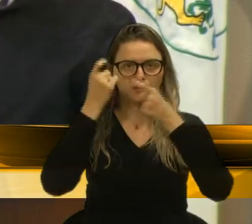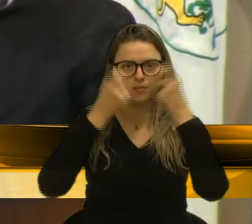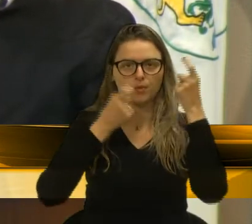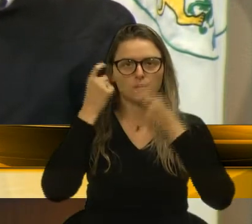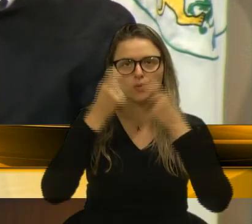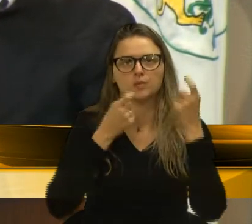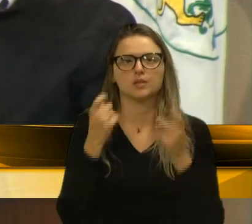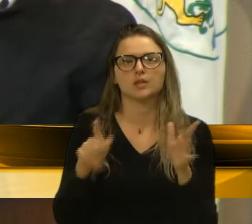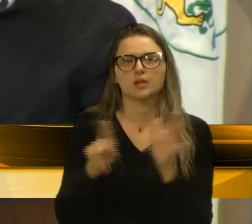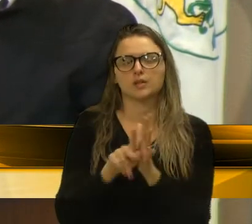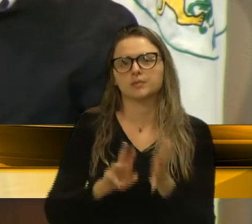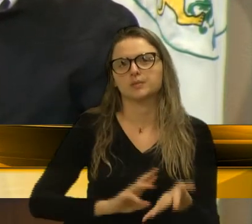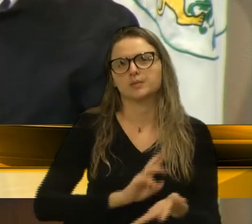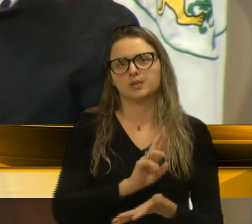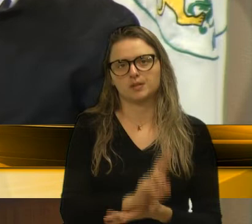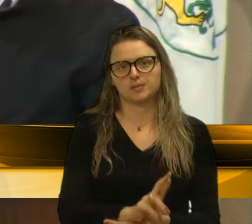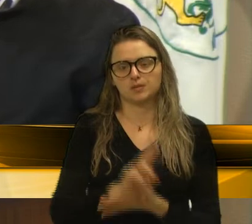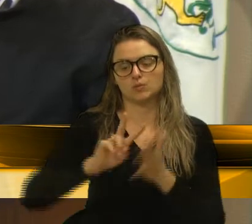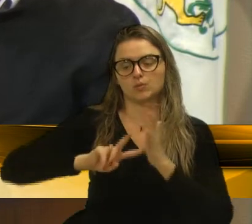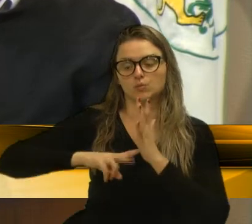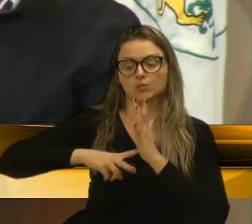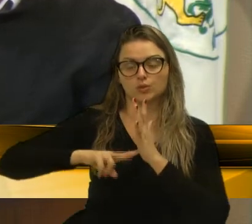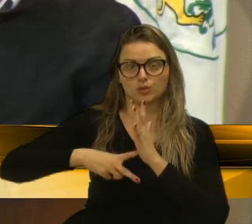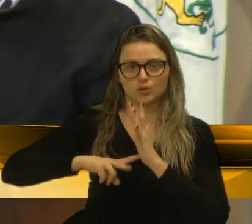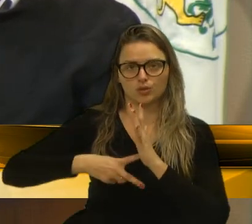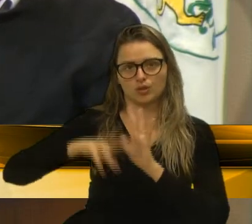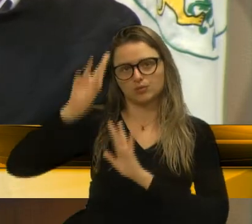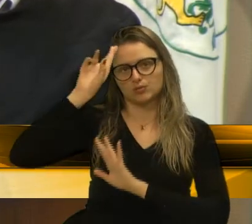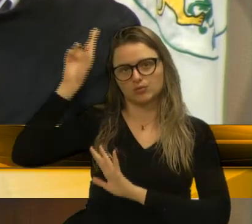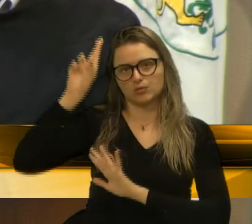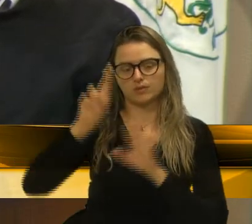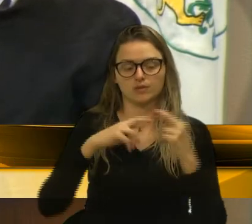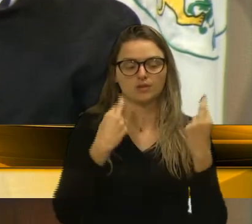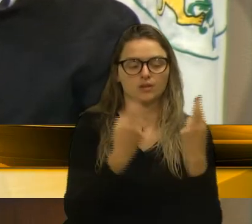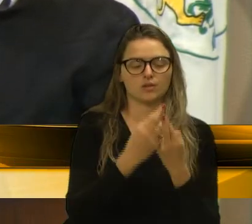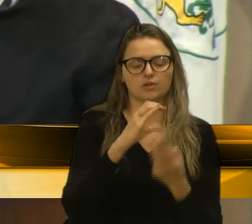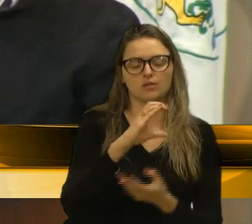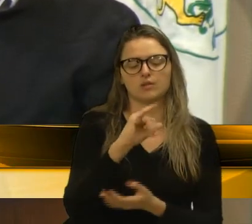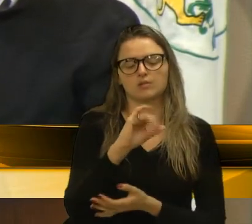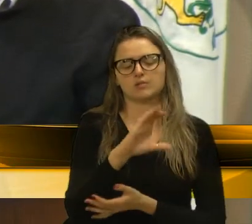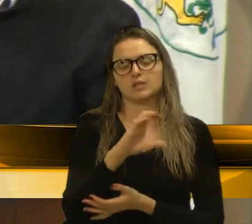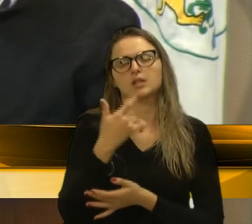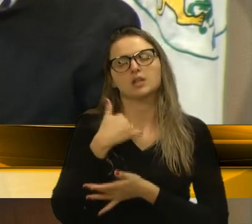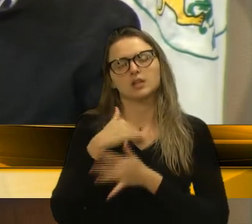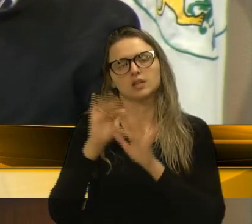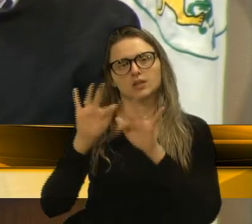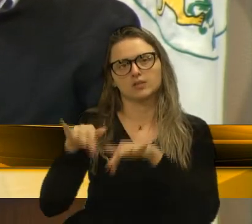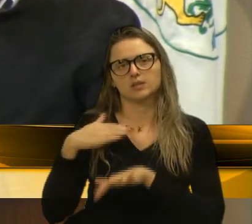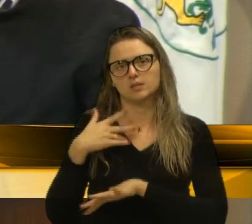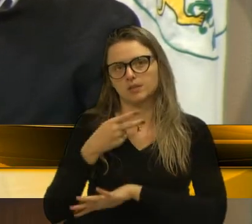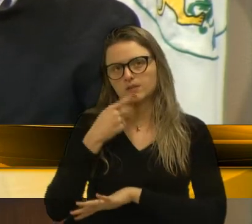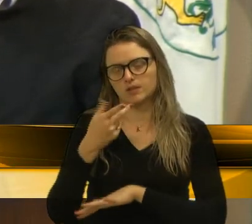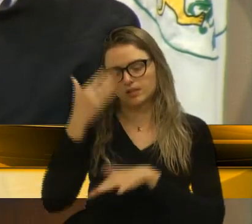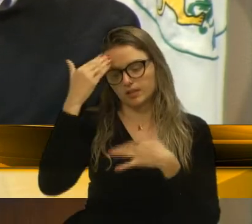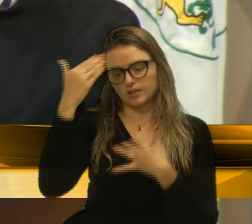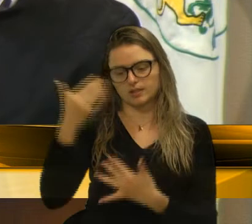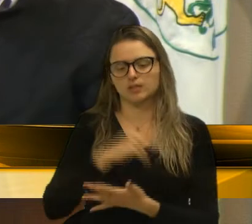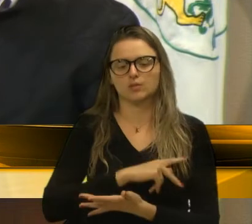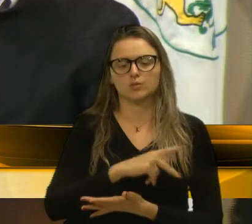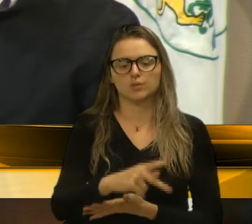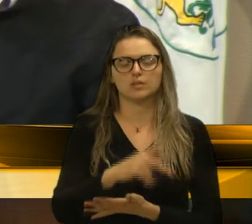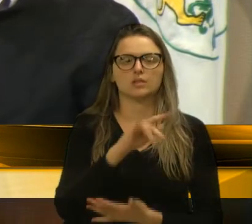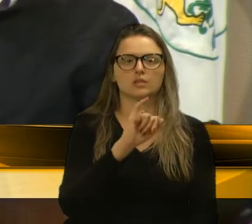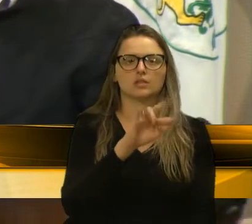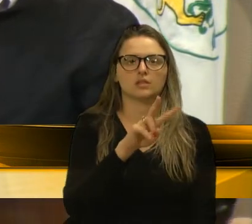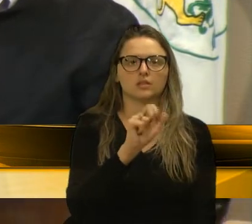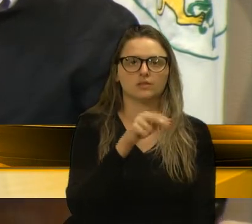pela representação dos sindicatos patronais ontem na reunião da SIC, e concluo então agradecendo ao presidente Ivanir